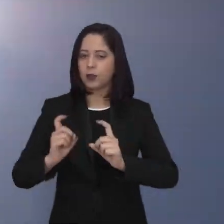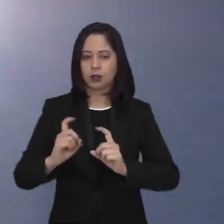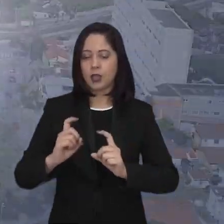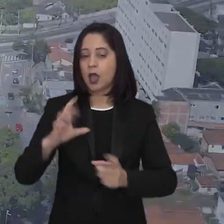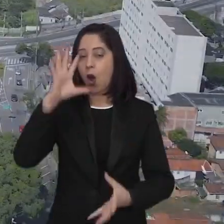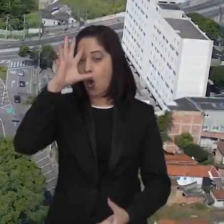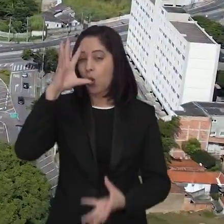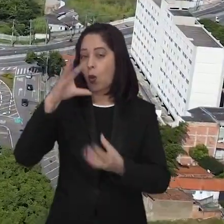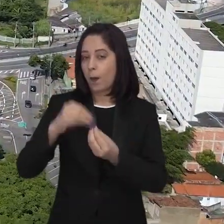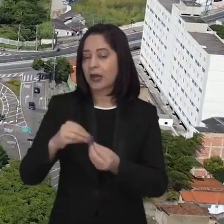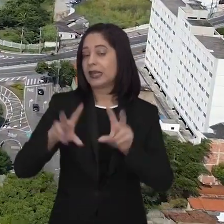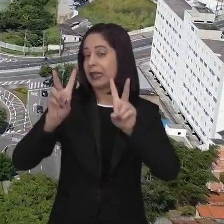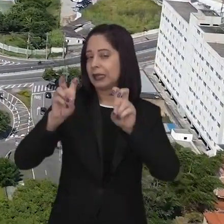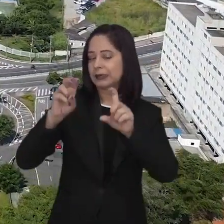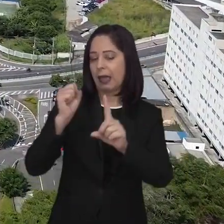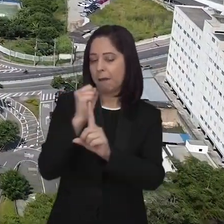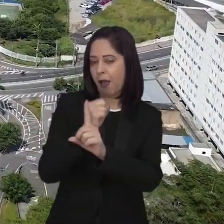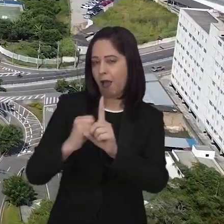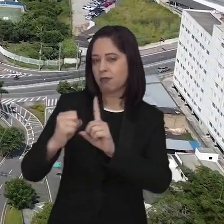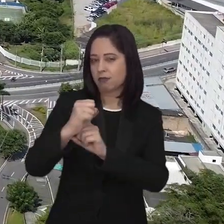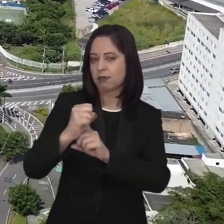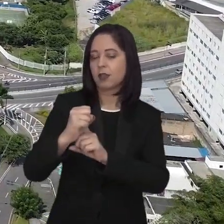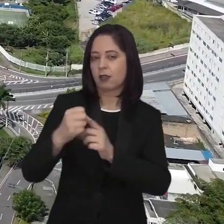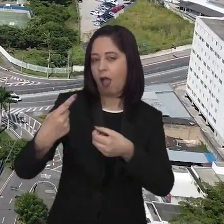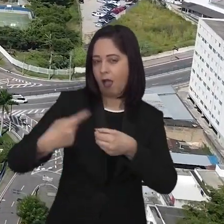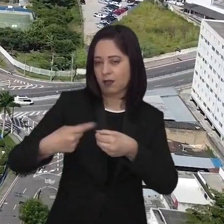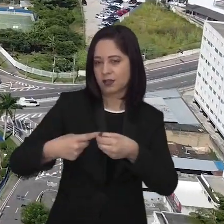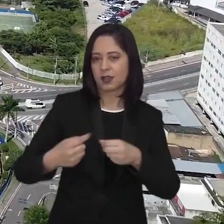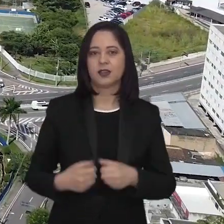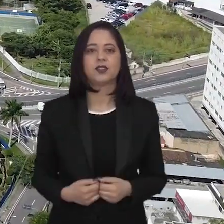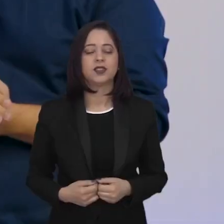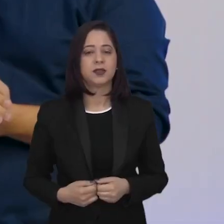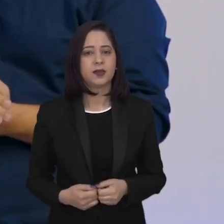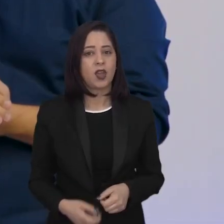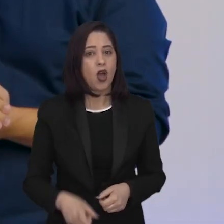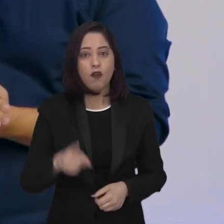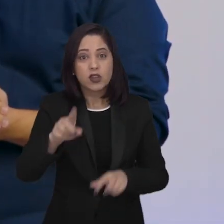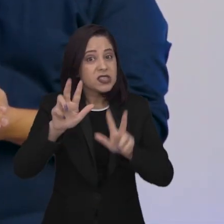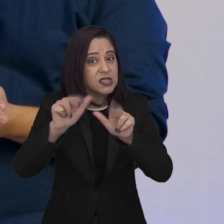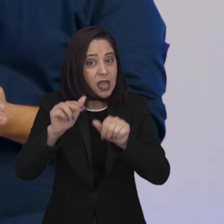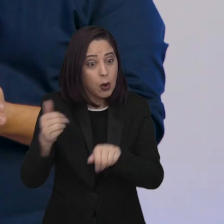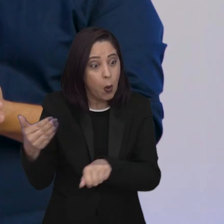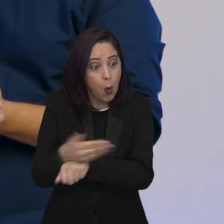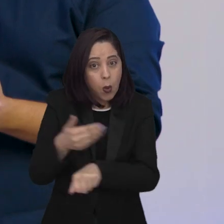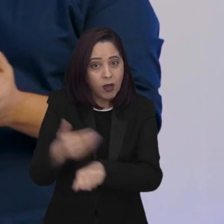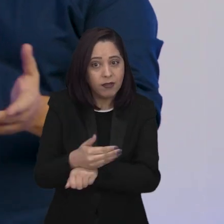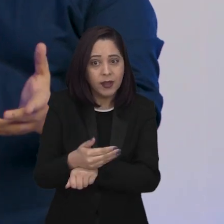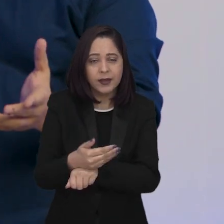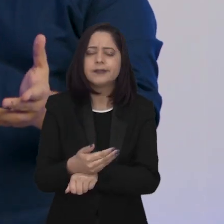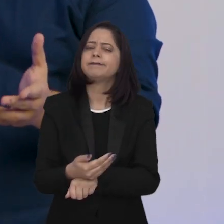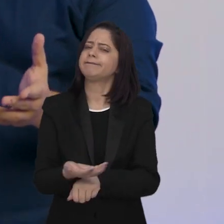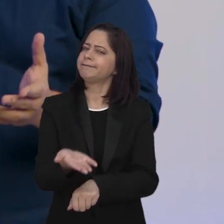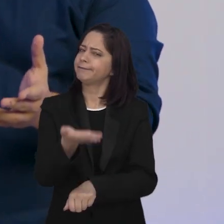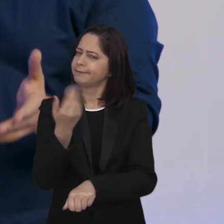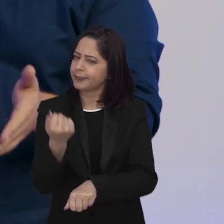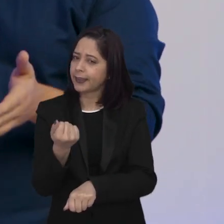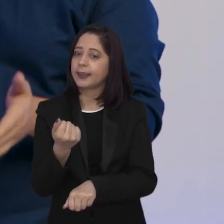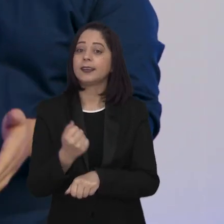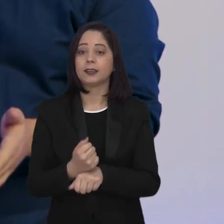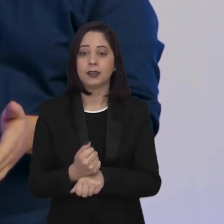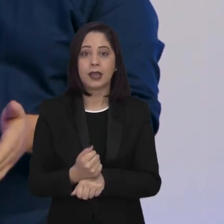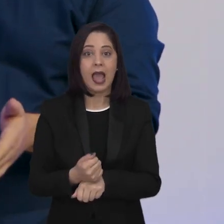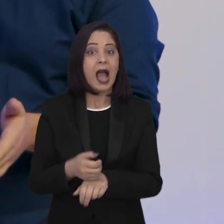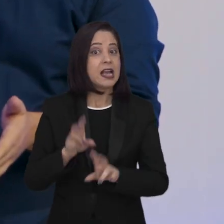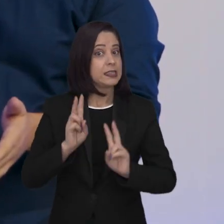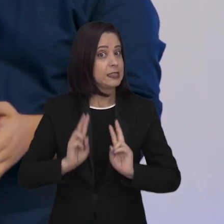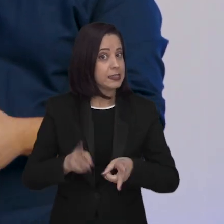cidadania e de estar por dentro dos debates que envolvem a cidade. Bacana, né? Então, se você nunca acompanhou uma sessão, fica